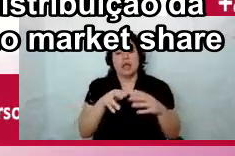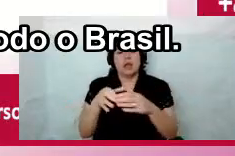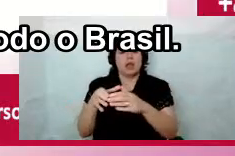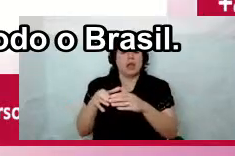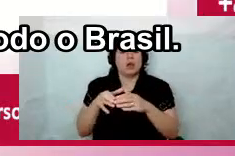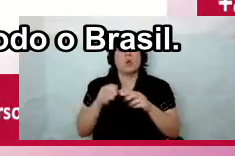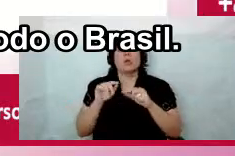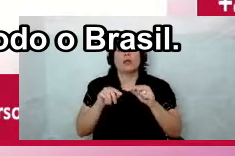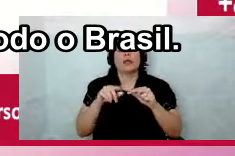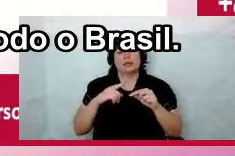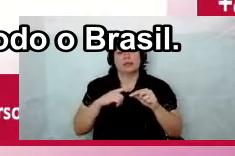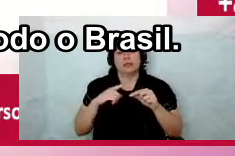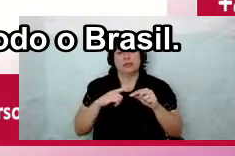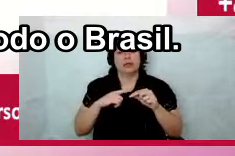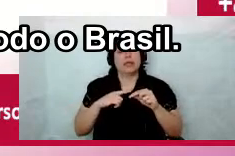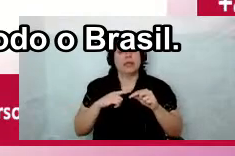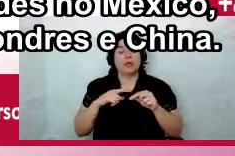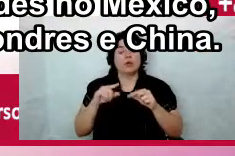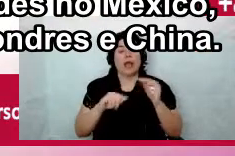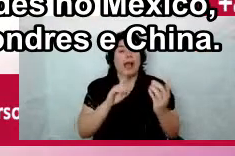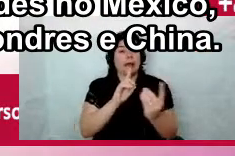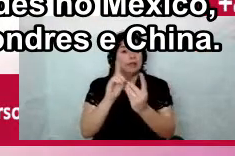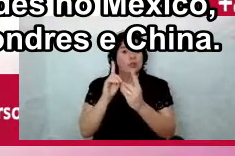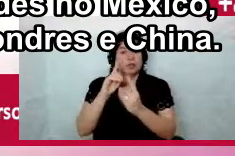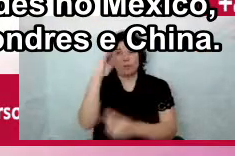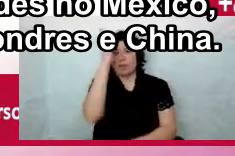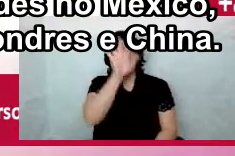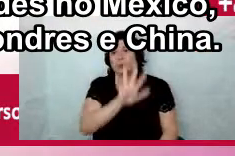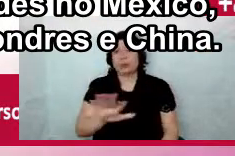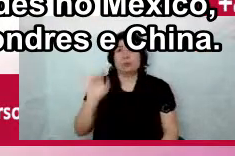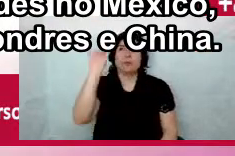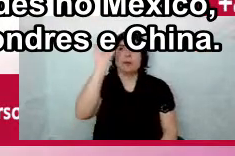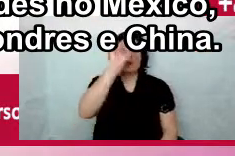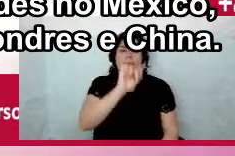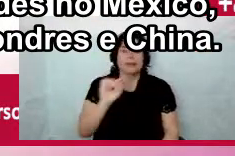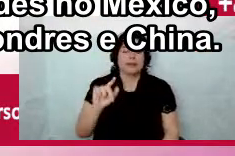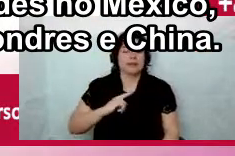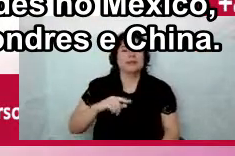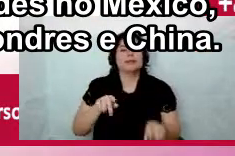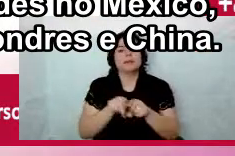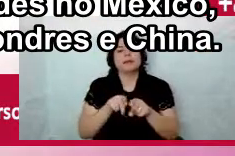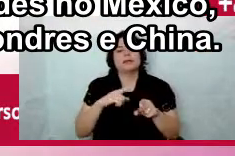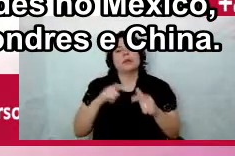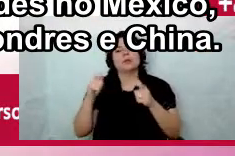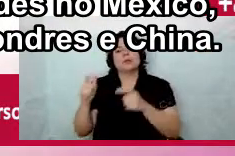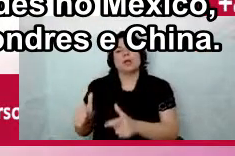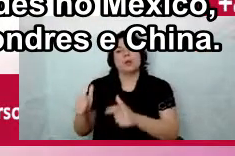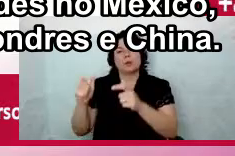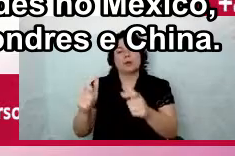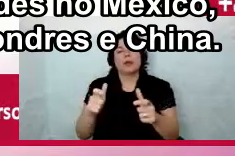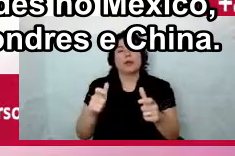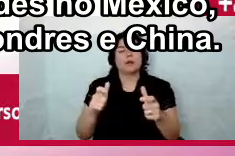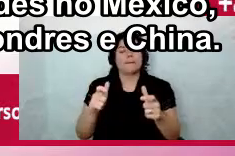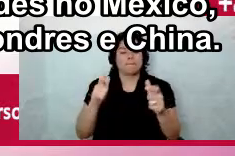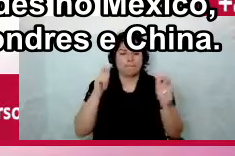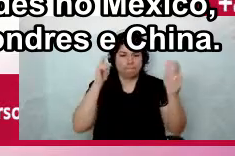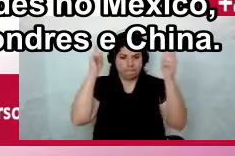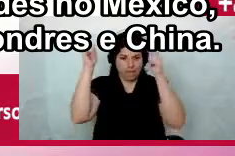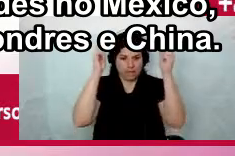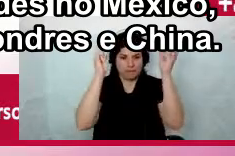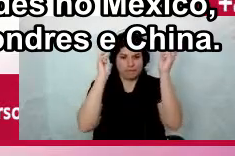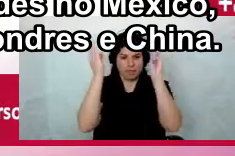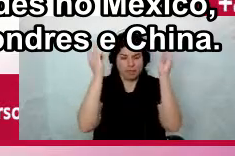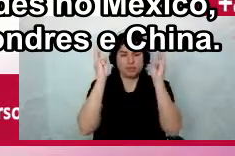market share de pontos de atendimento por todo o Brasil. Além disso, nós temos aqui unidades no México, Miami, Nova